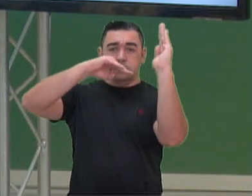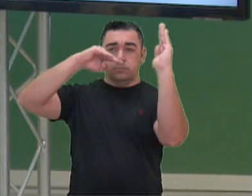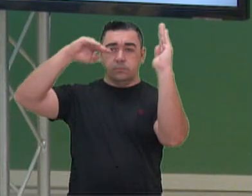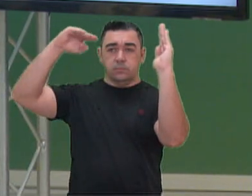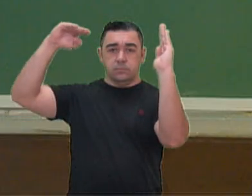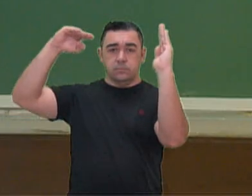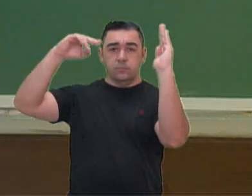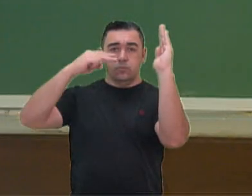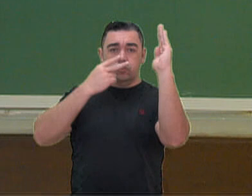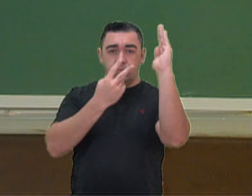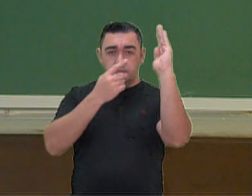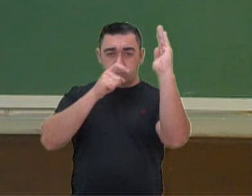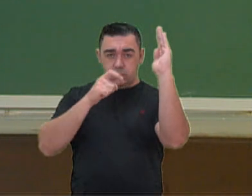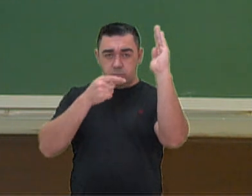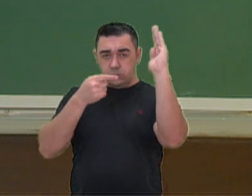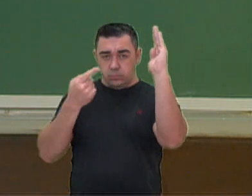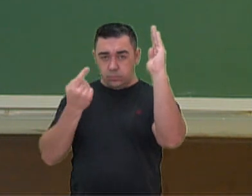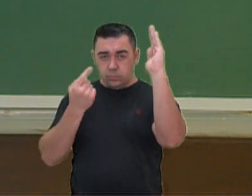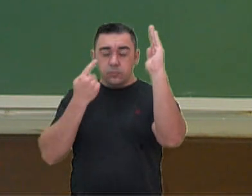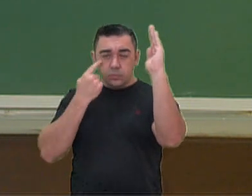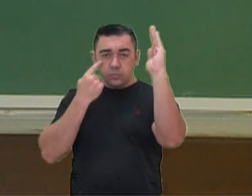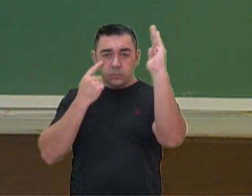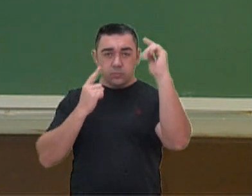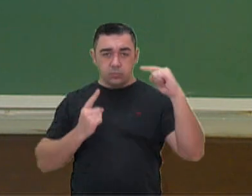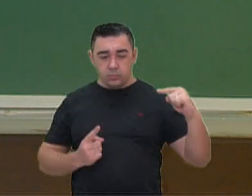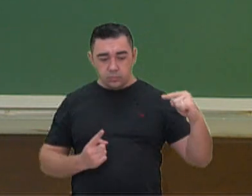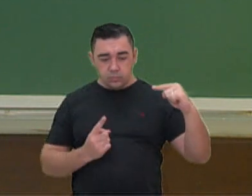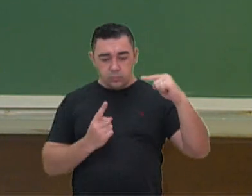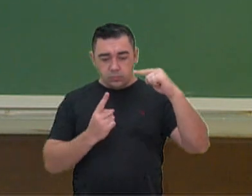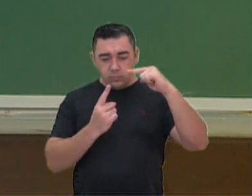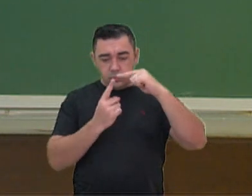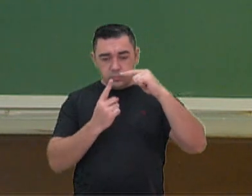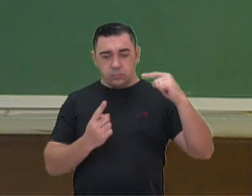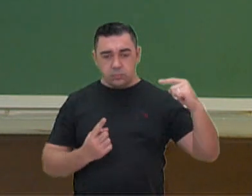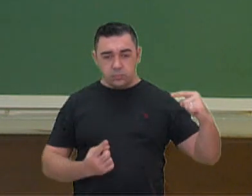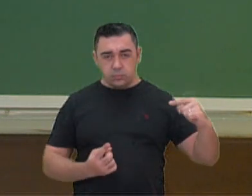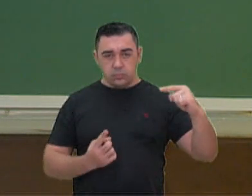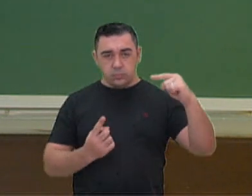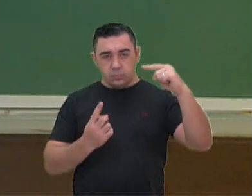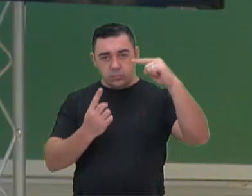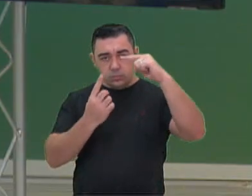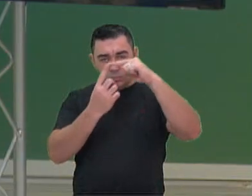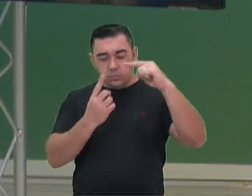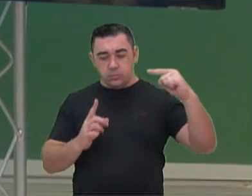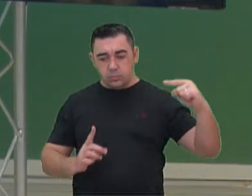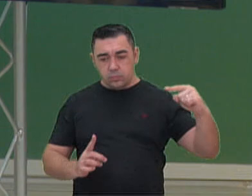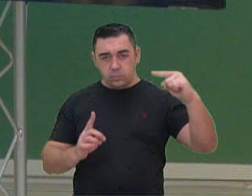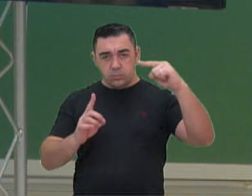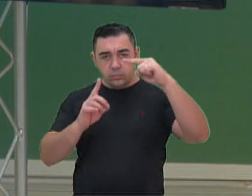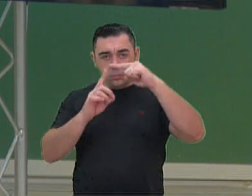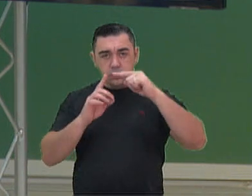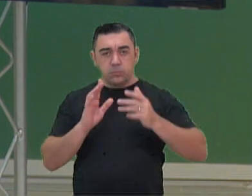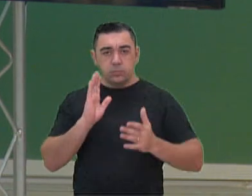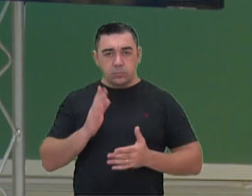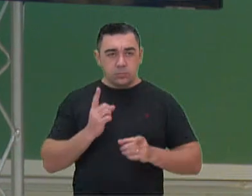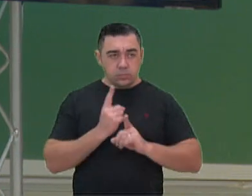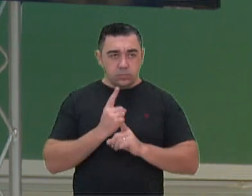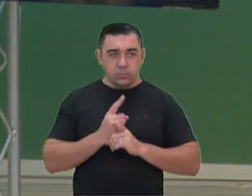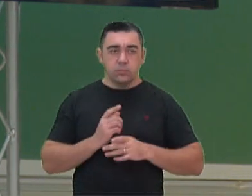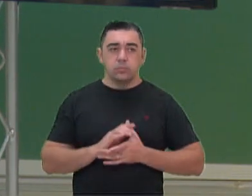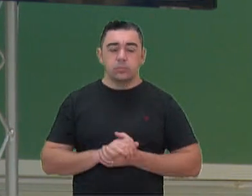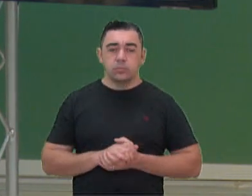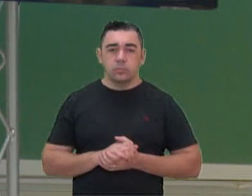1. Então, você fez as correspondências aí. Você calculou f de 1. 2 vezes